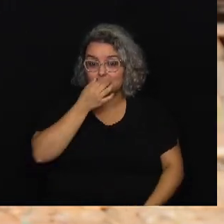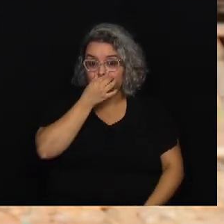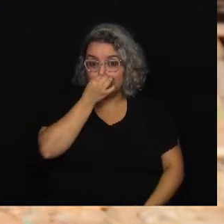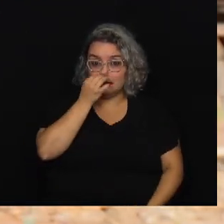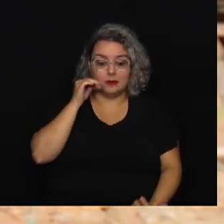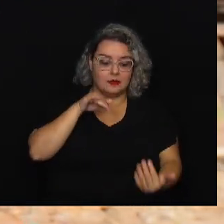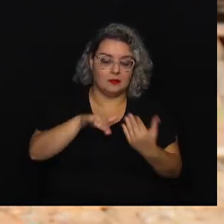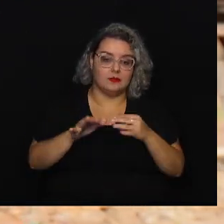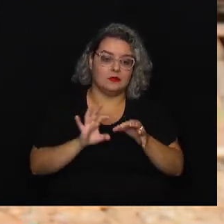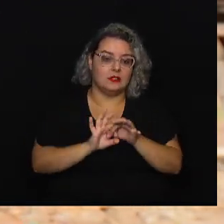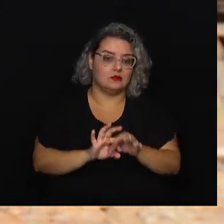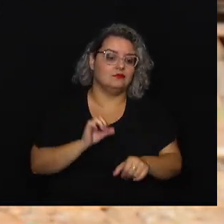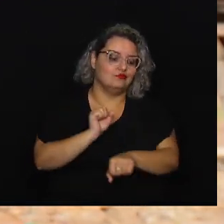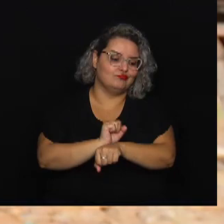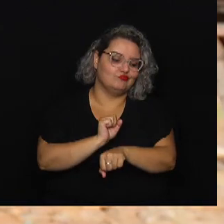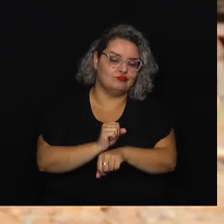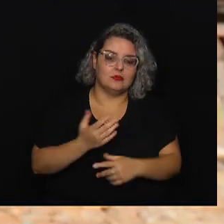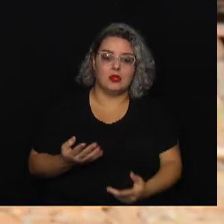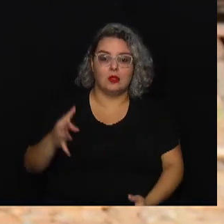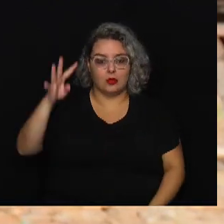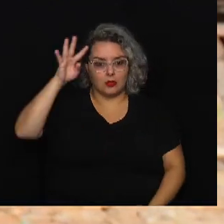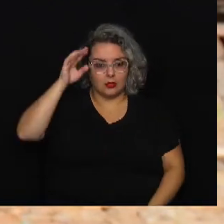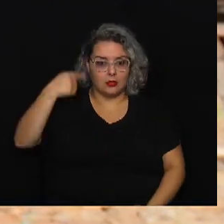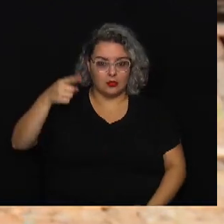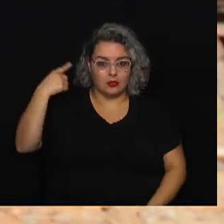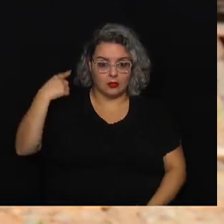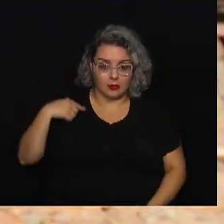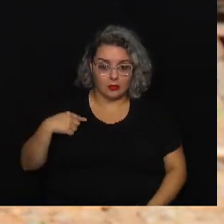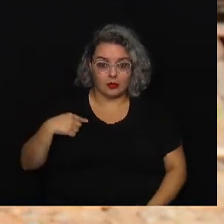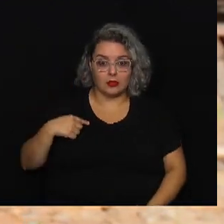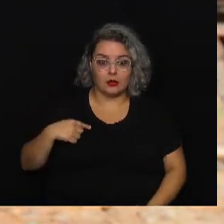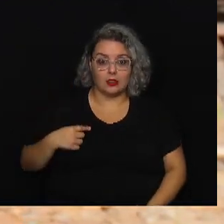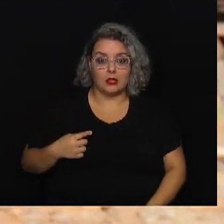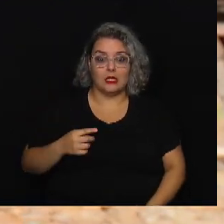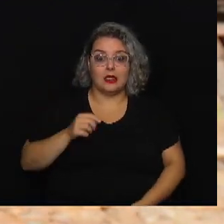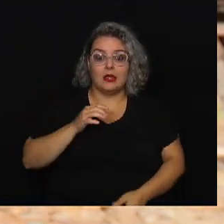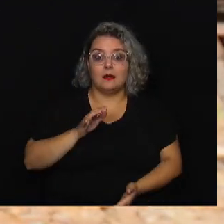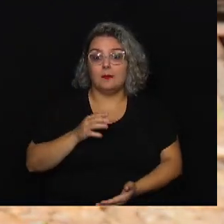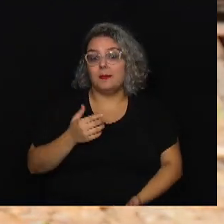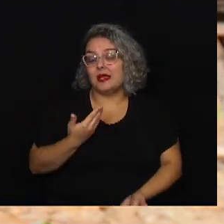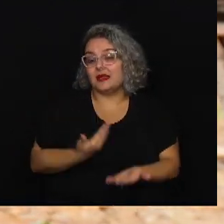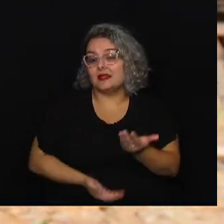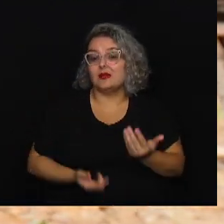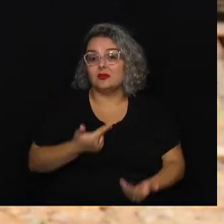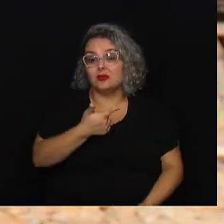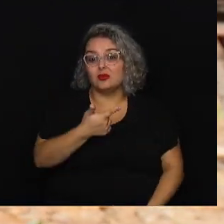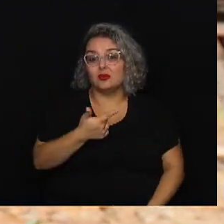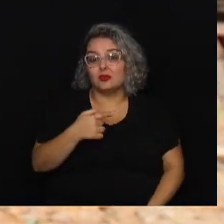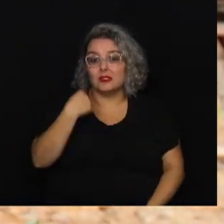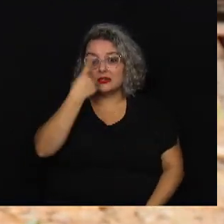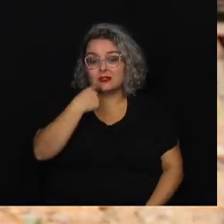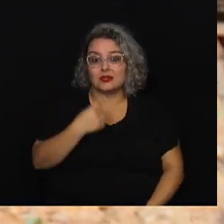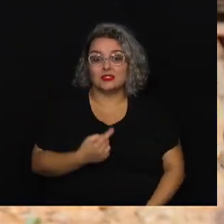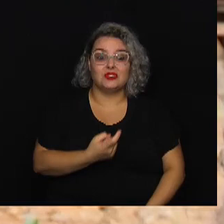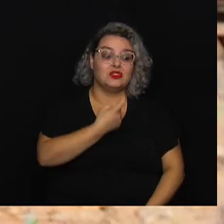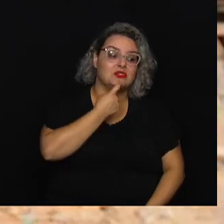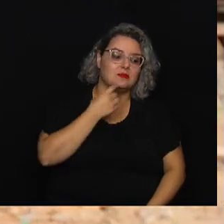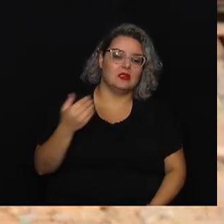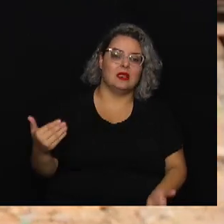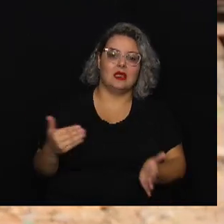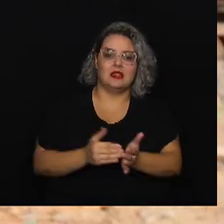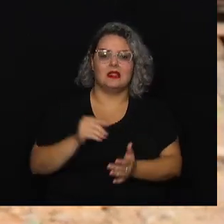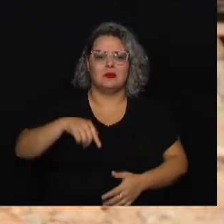instante. Quarta-feira passada, aqui quarta-feira, 8 dias, a gente gastou 2 horas de Campinas para aqui, para dar chuva, e muito